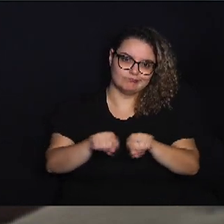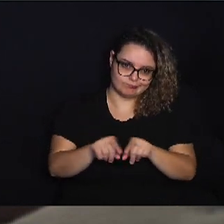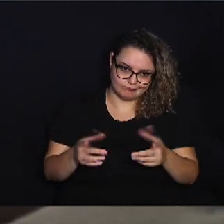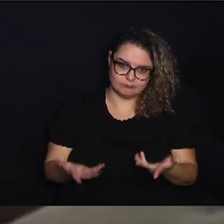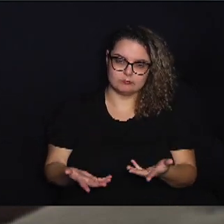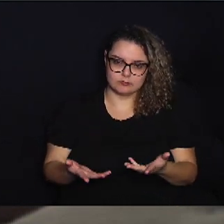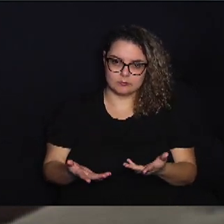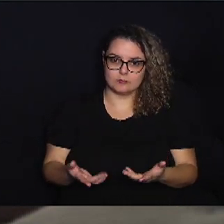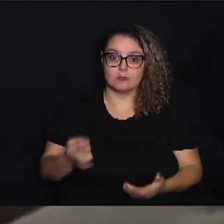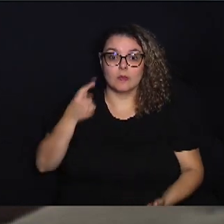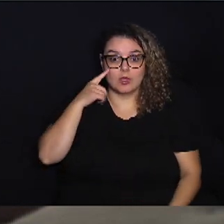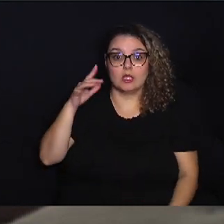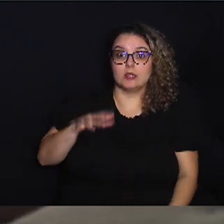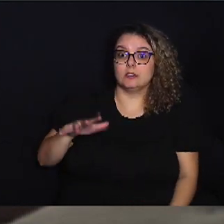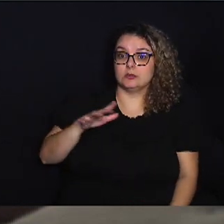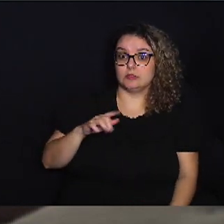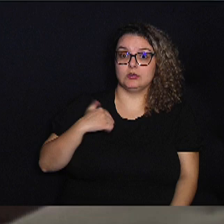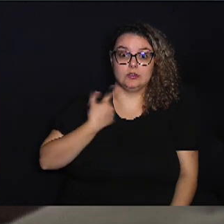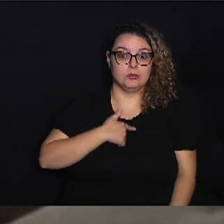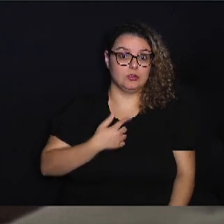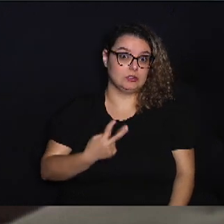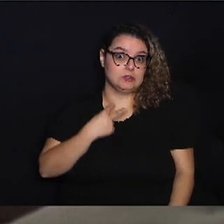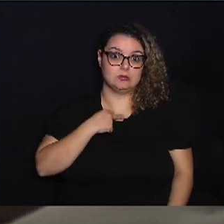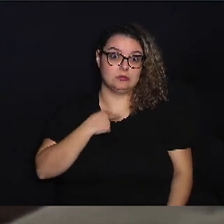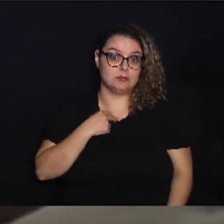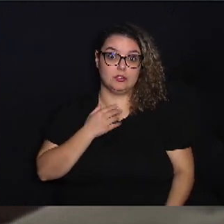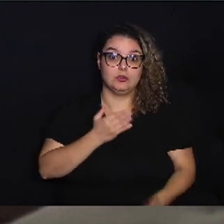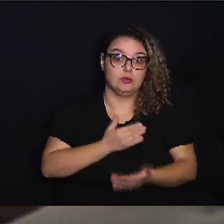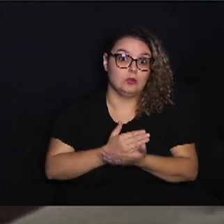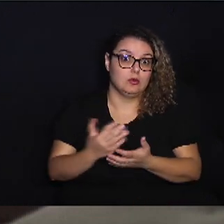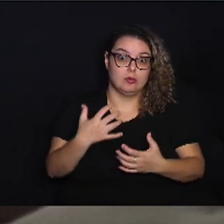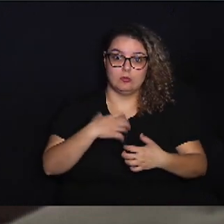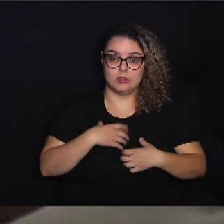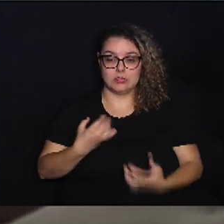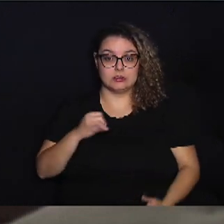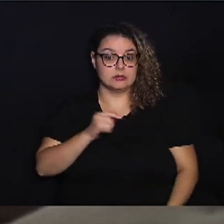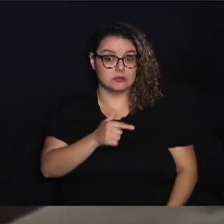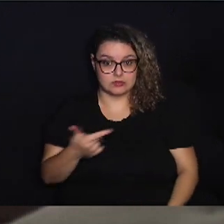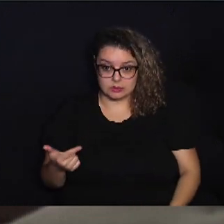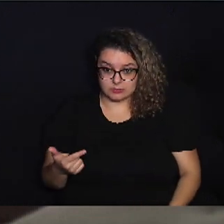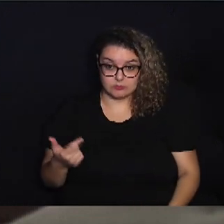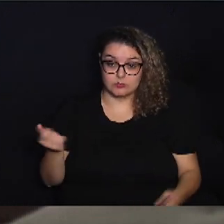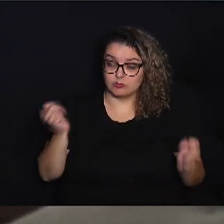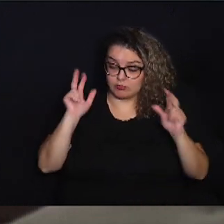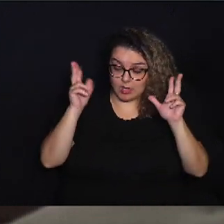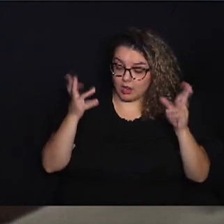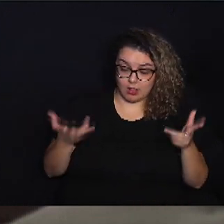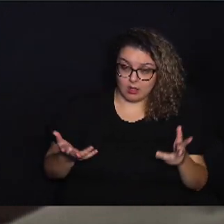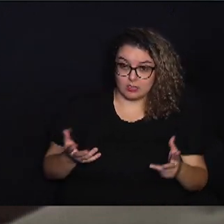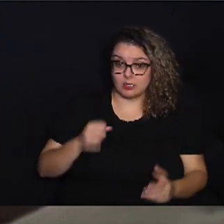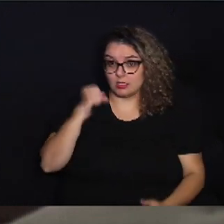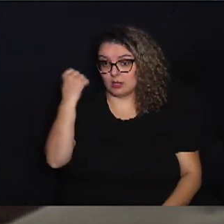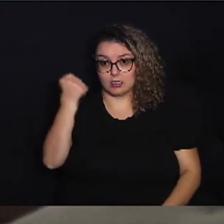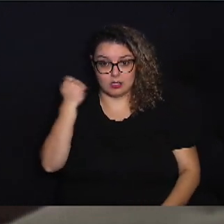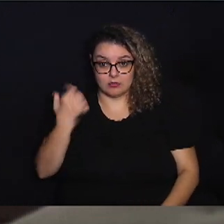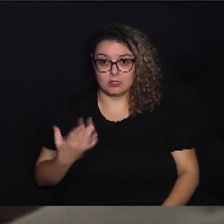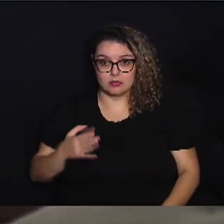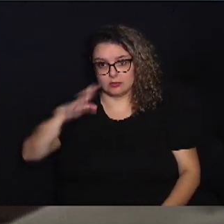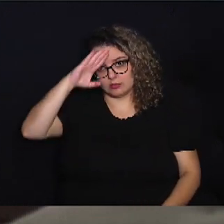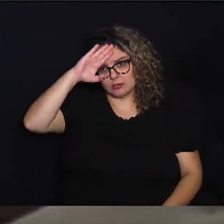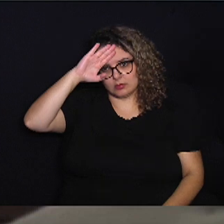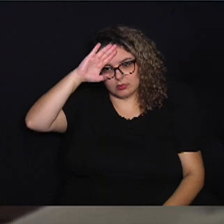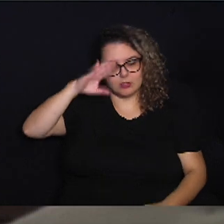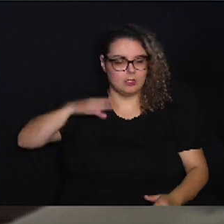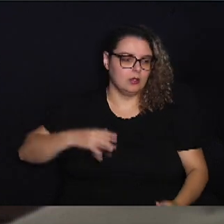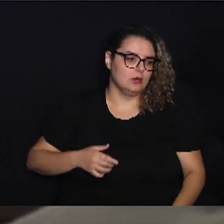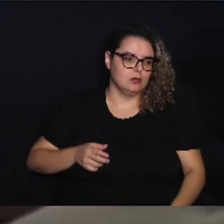Então, idealmente, nós não devemos ir logo no começo dos sintomas se não tiver nenhum sinal de alerta. Não tem febre prolongada, não tem queda